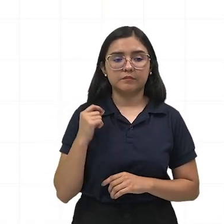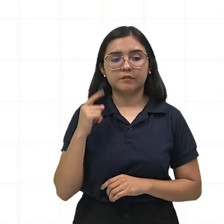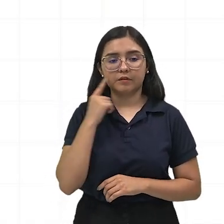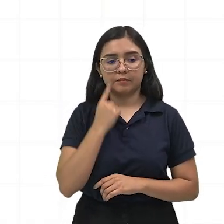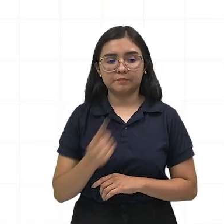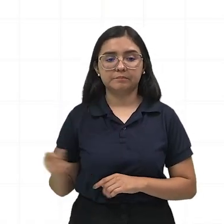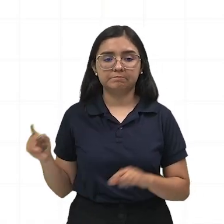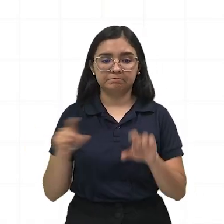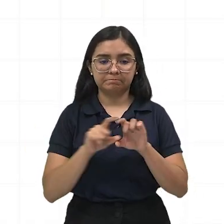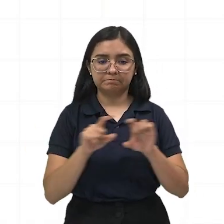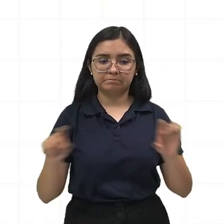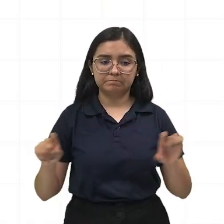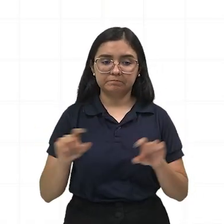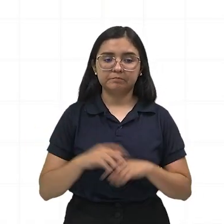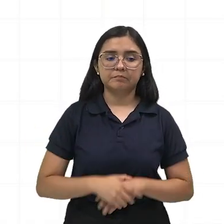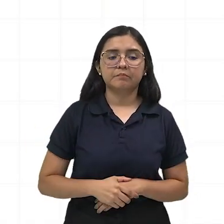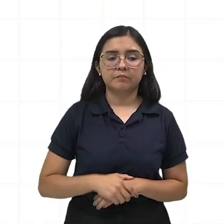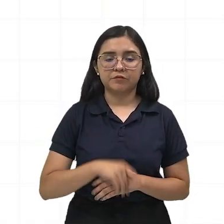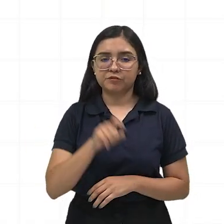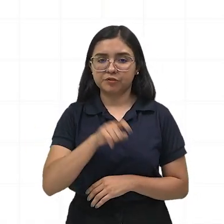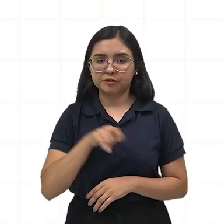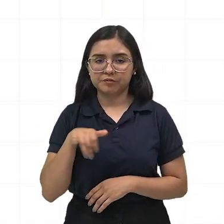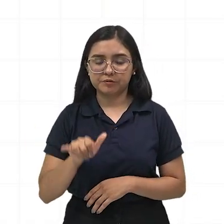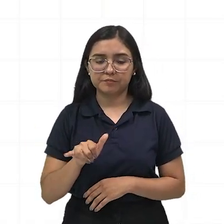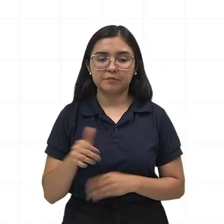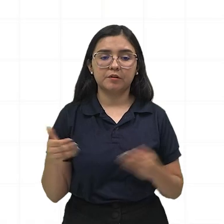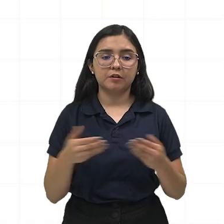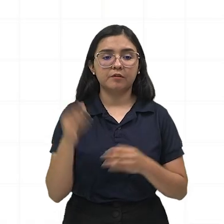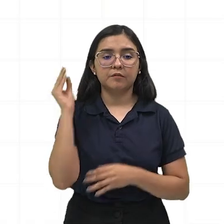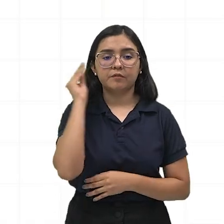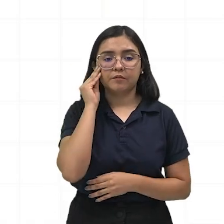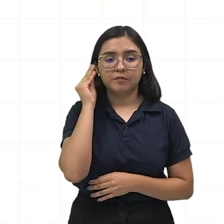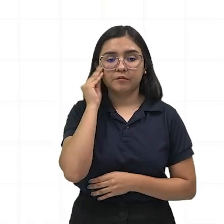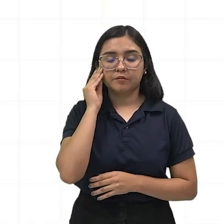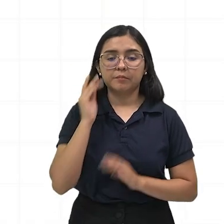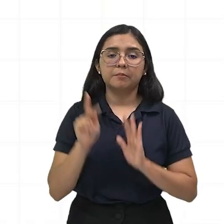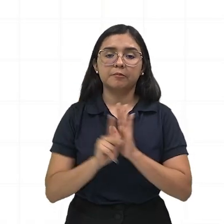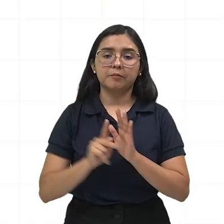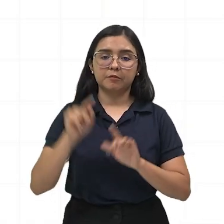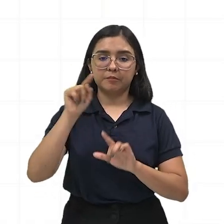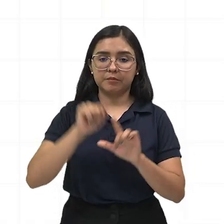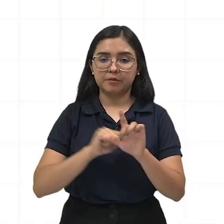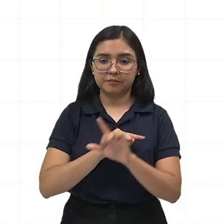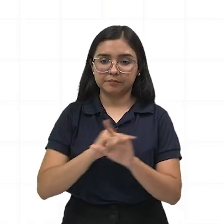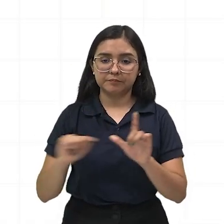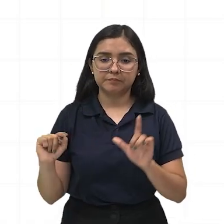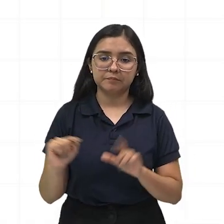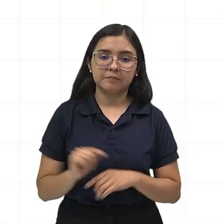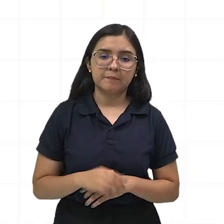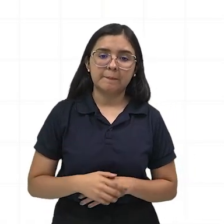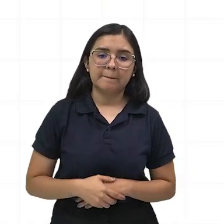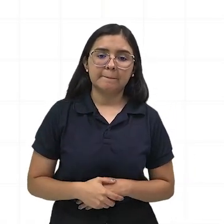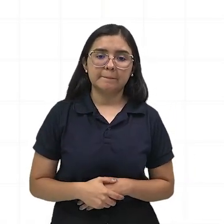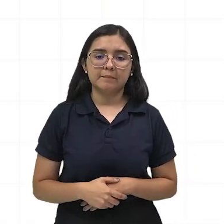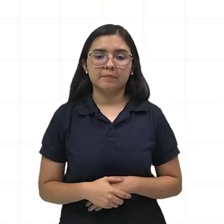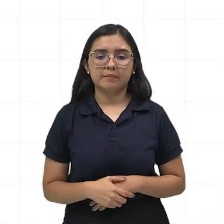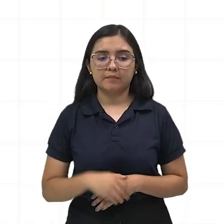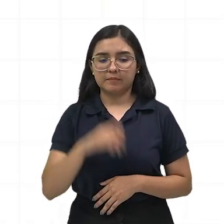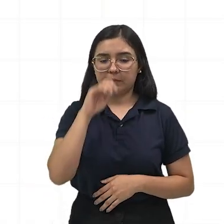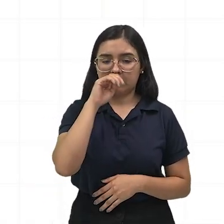coordenadas e vamos verificar essas coordenadas no plano cartesiano. Então, temos